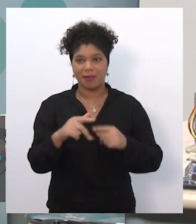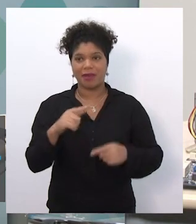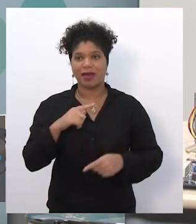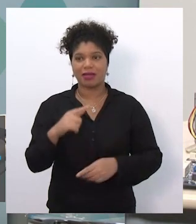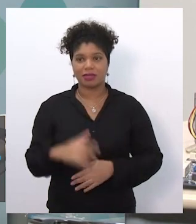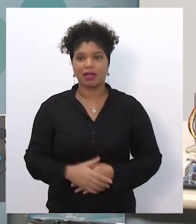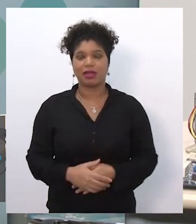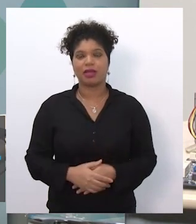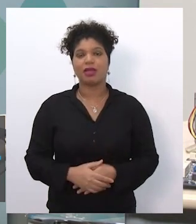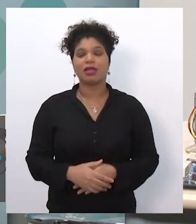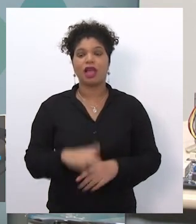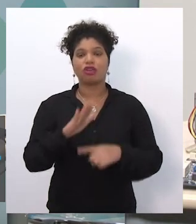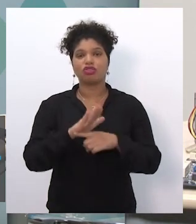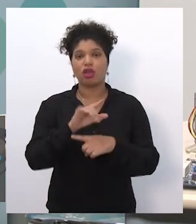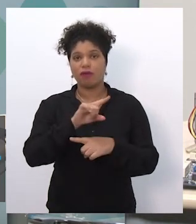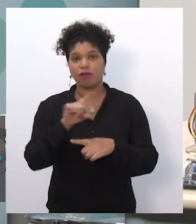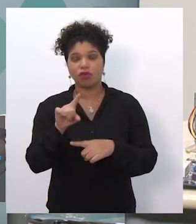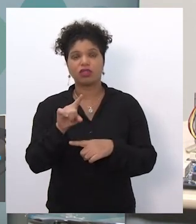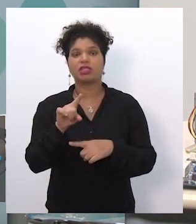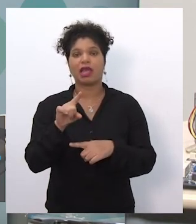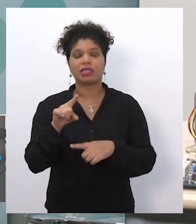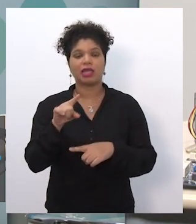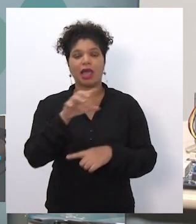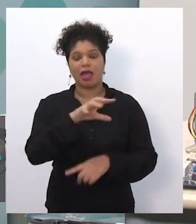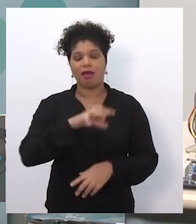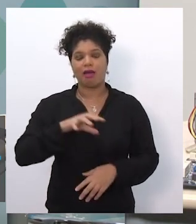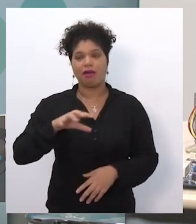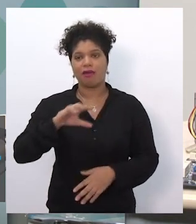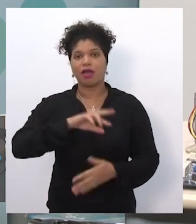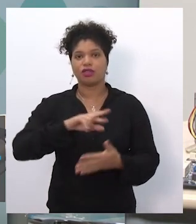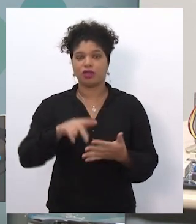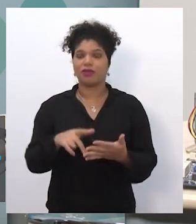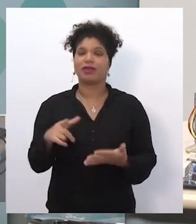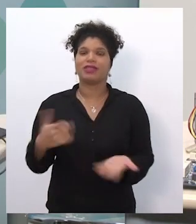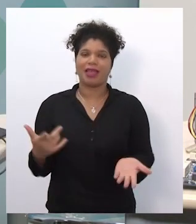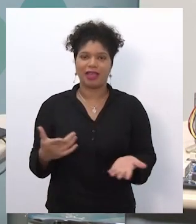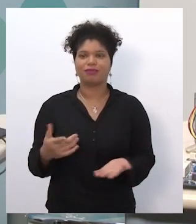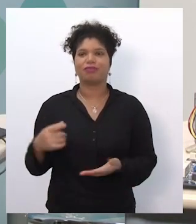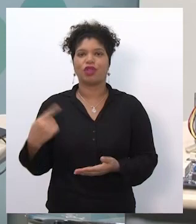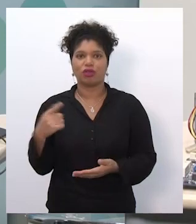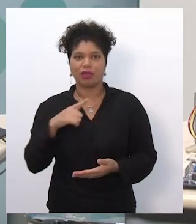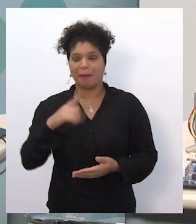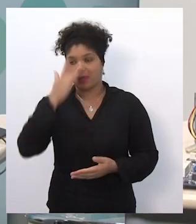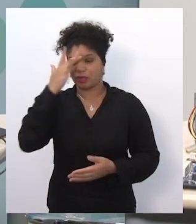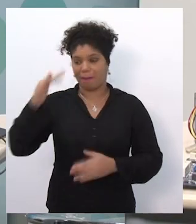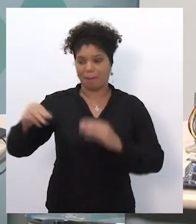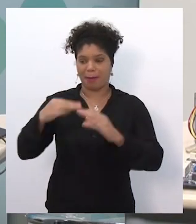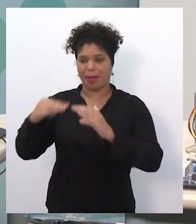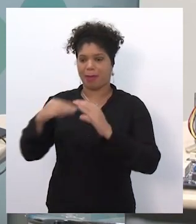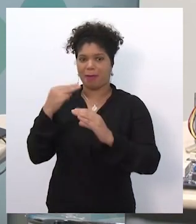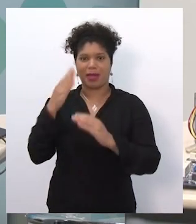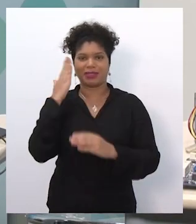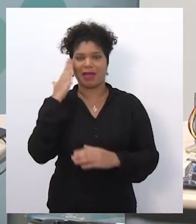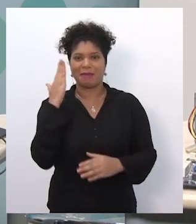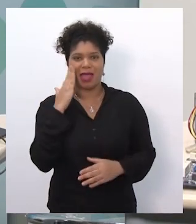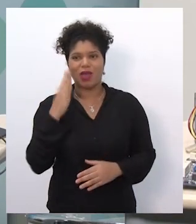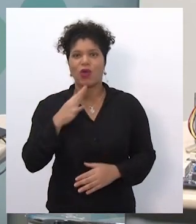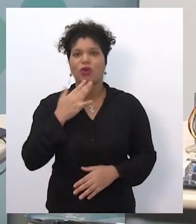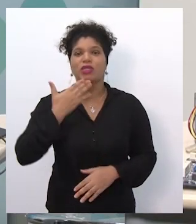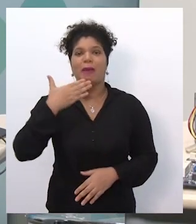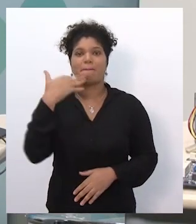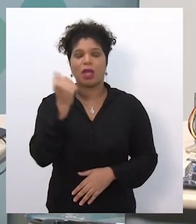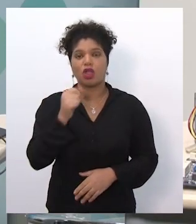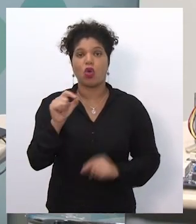tecnológicas para auxiliar aí todos os servidores. E hoje, devido às demandas que a gente está recebendo aí de conhecer um pouquinho mais sobre